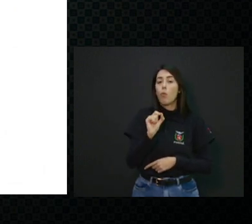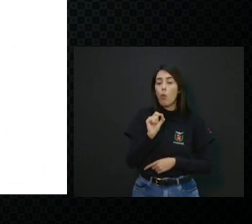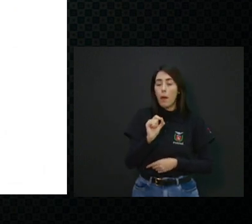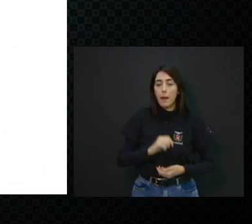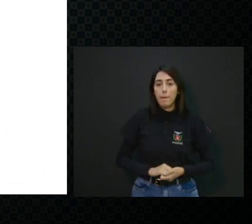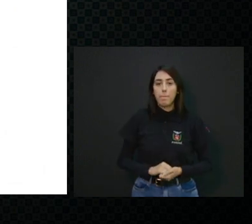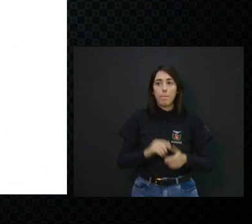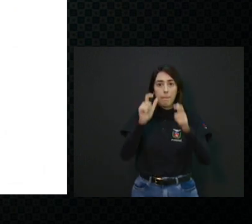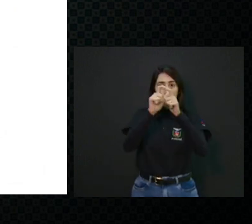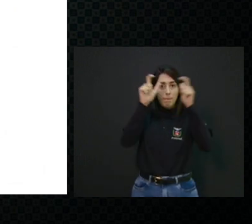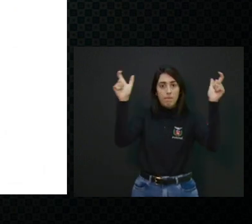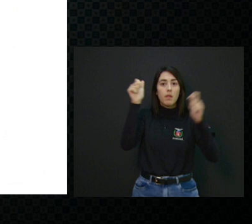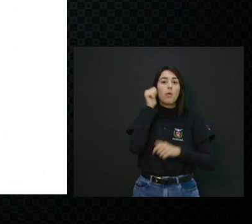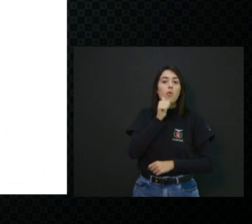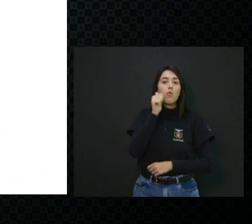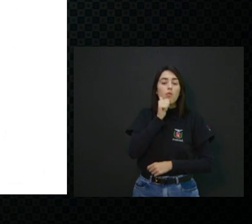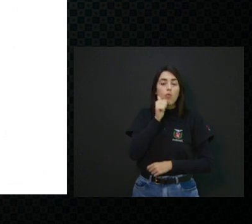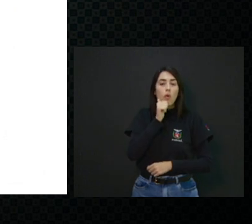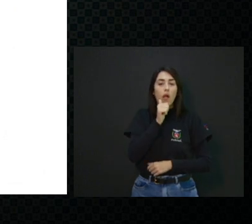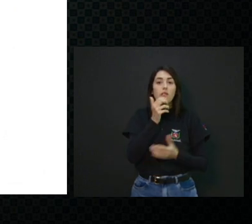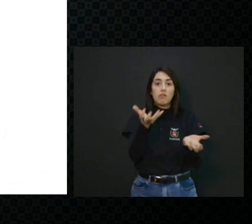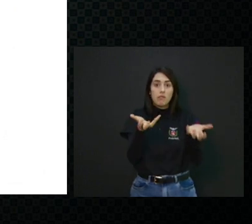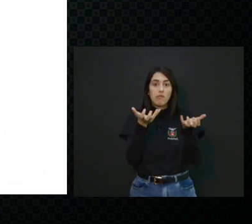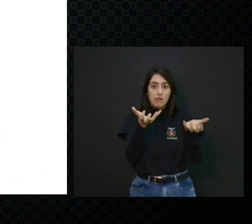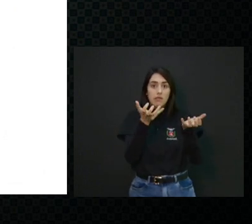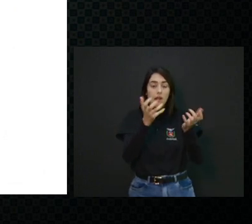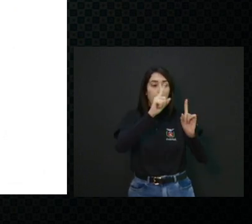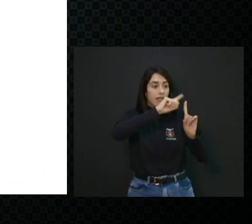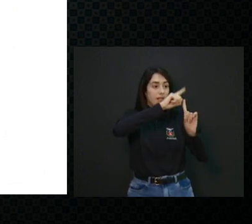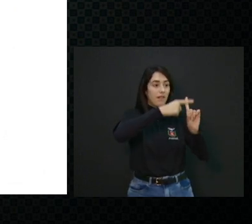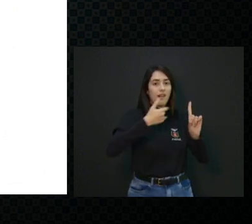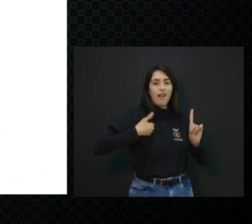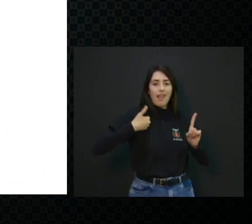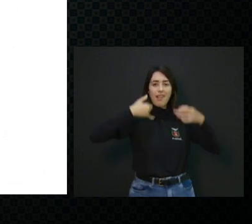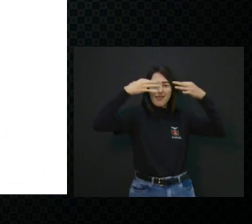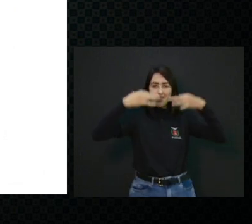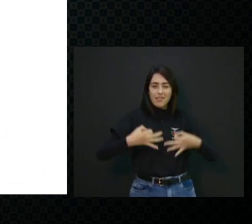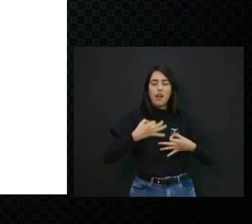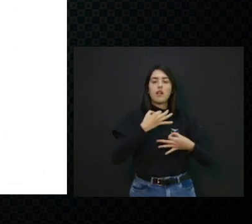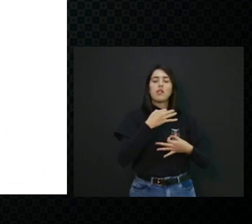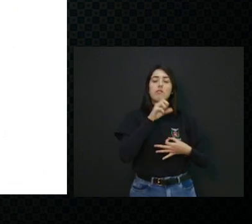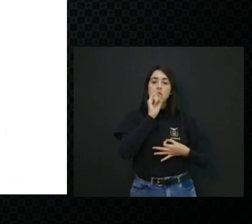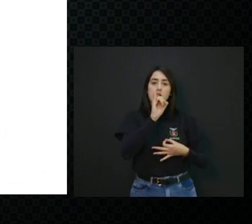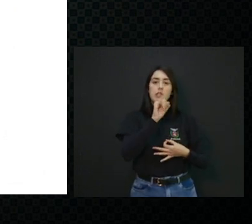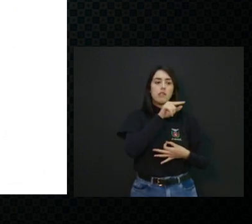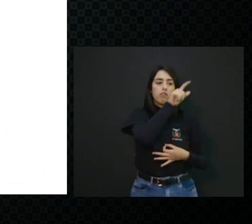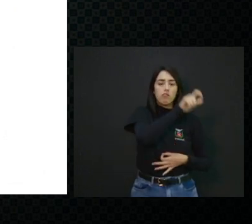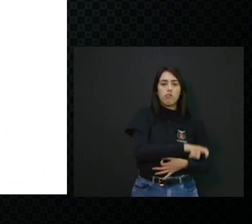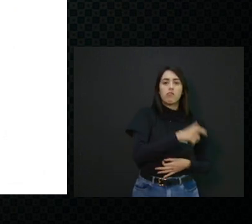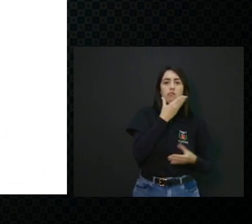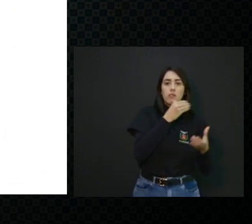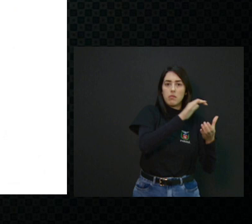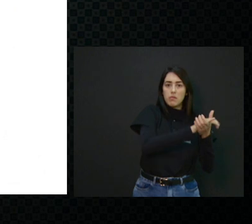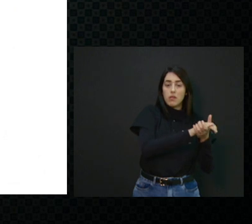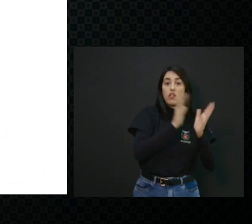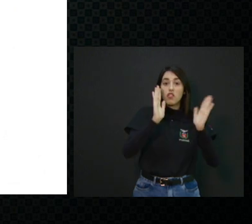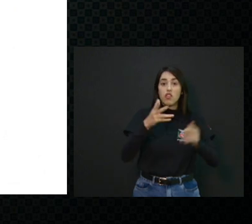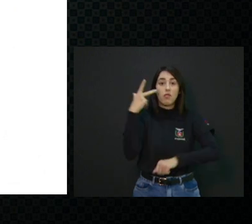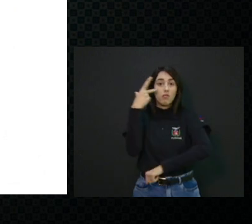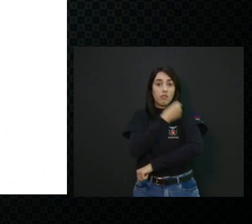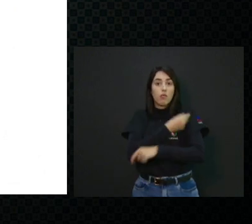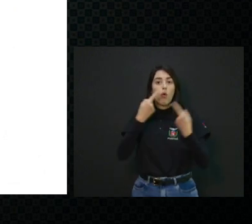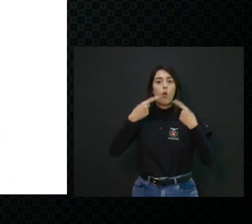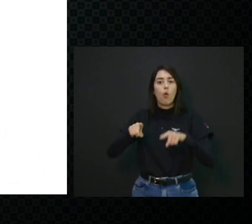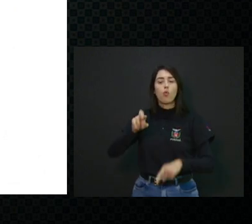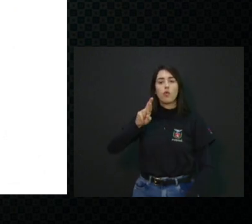as mulheres em idade fértil, né, inclusive os seus companheiros, sejam vacinados contra o vírus da rubéola, muitas